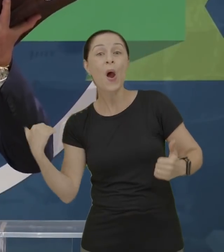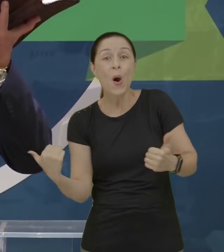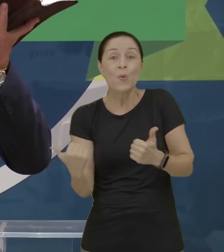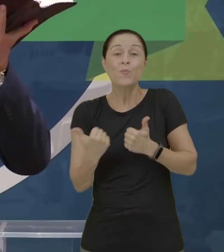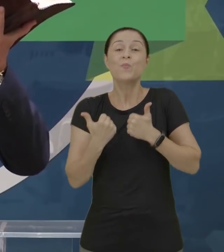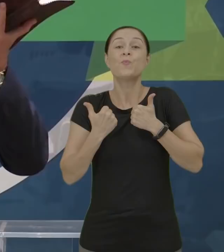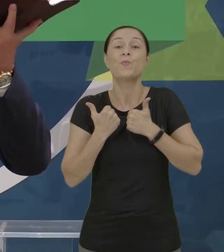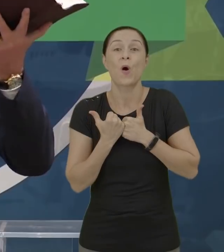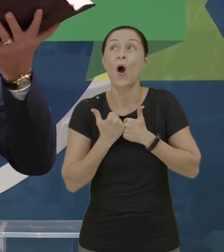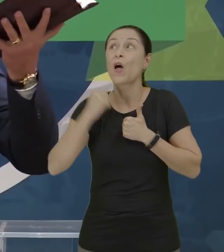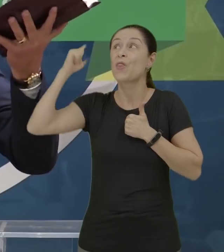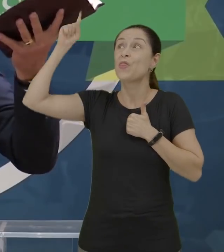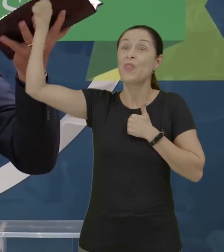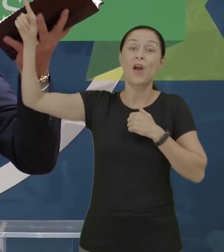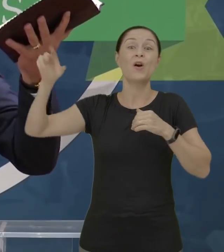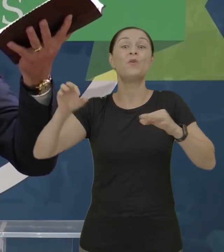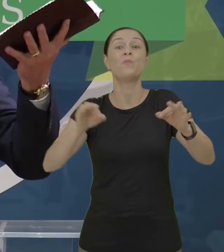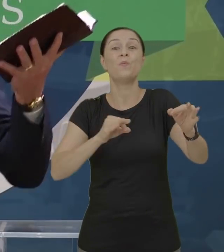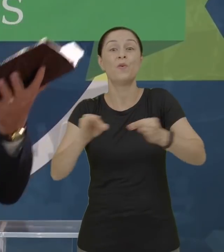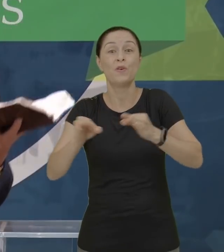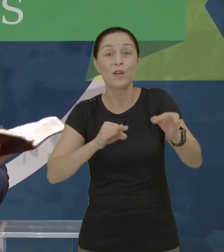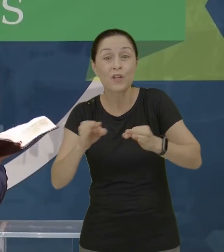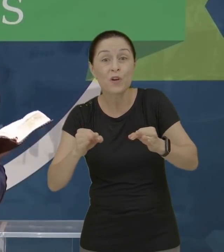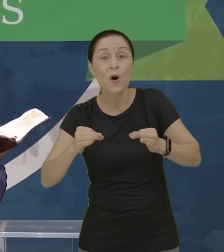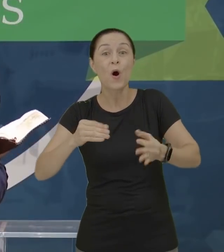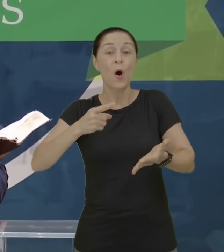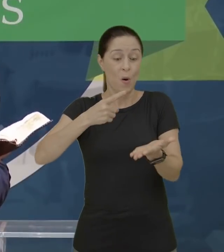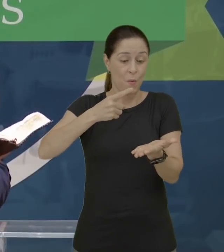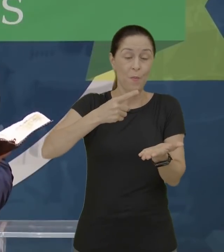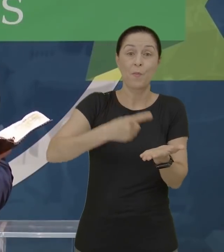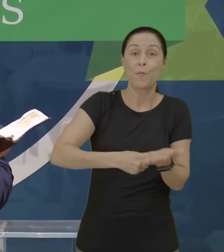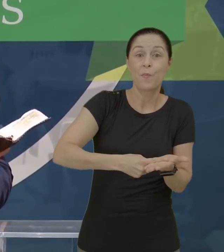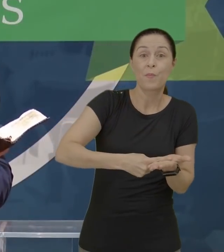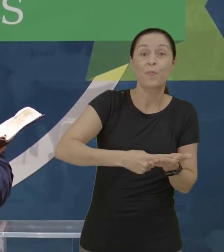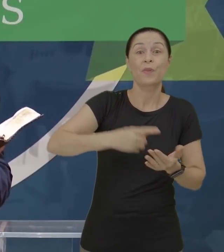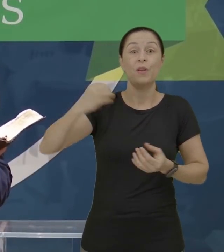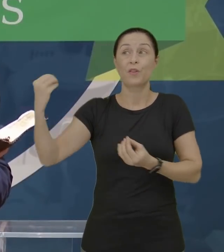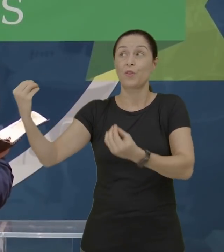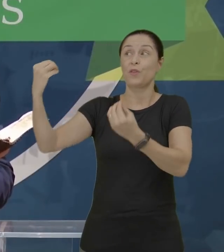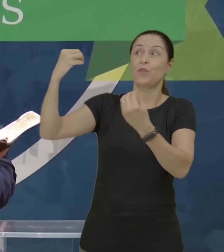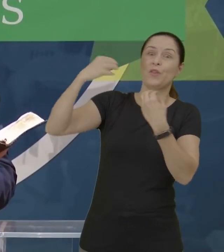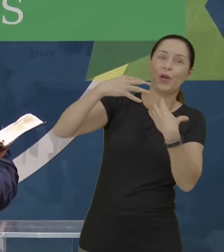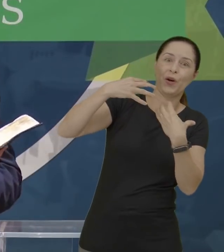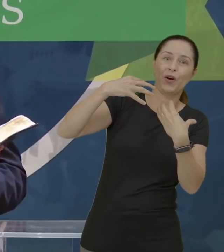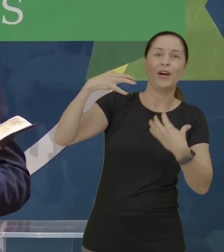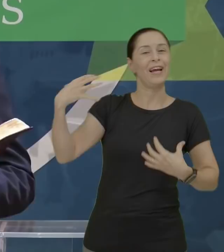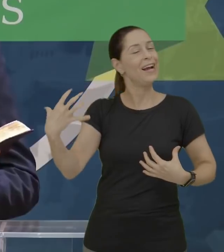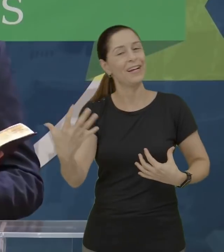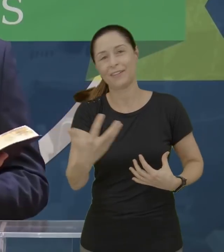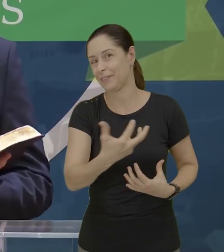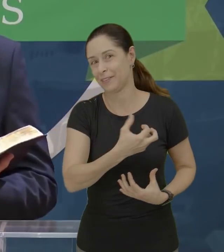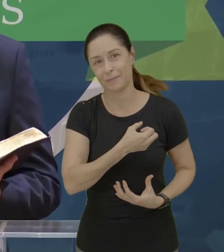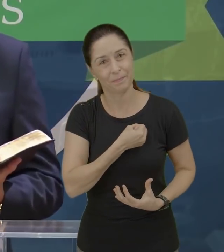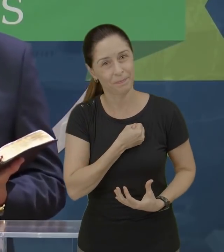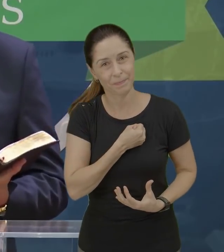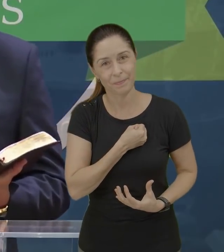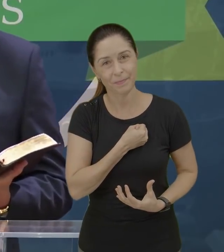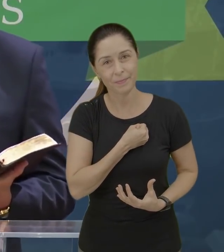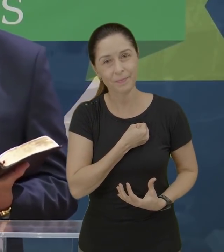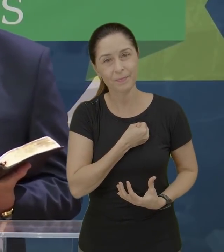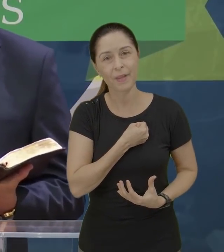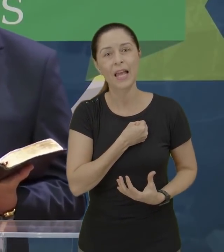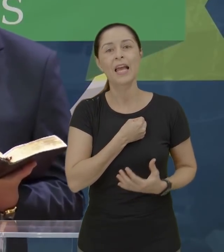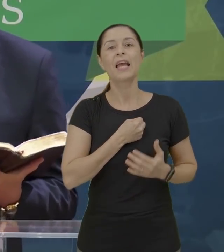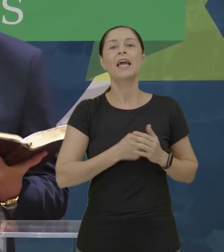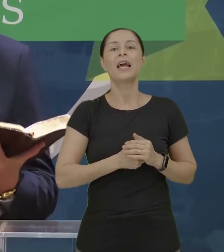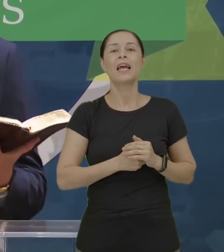do próprio Deus, que planejou, executou e consumará a nossa salvação. É isso que o versículo 9 está nos